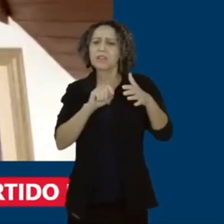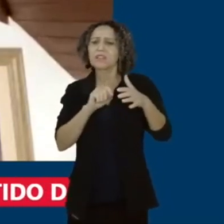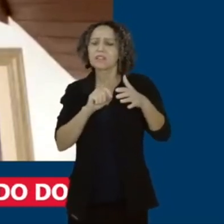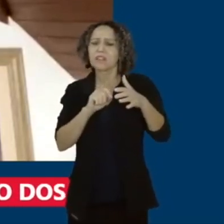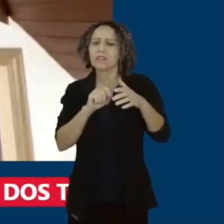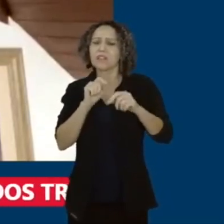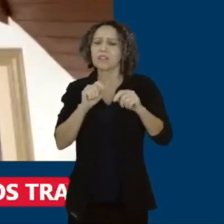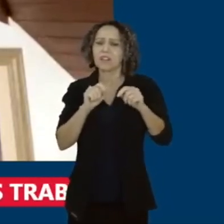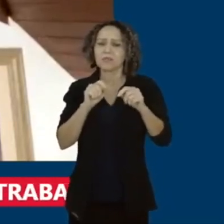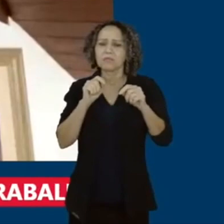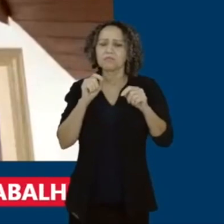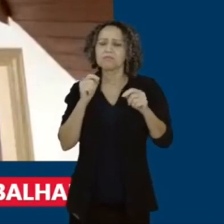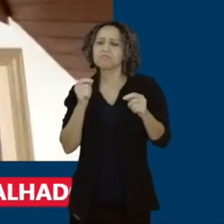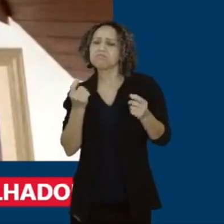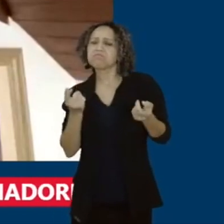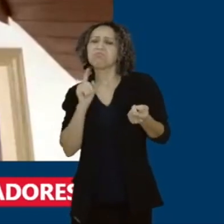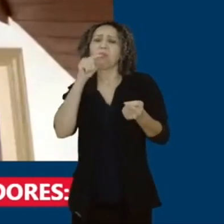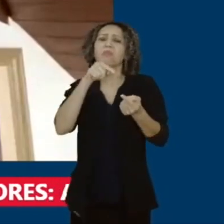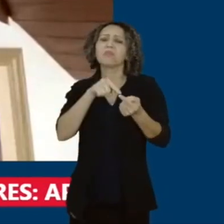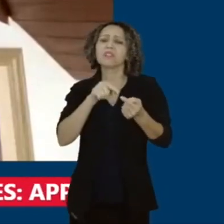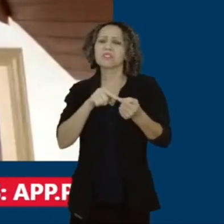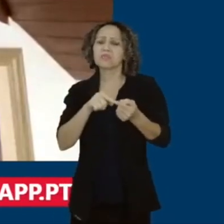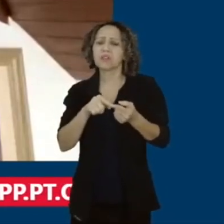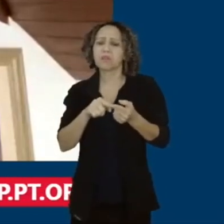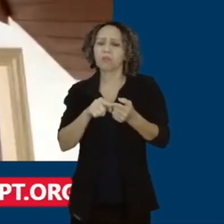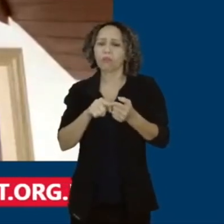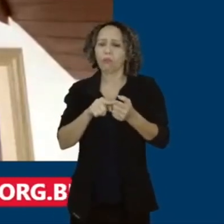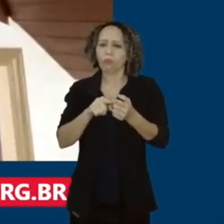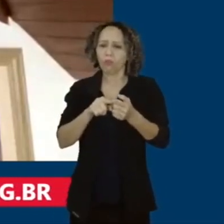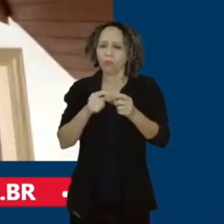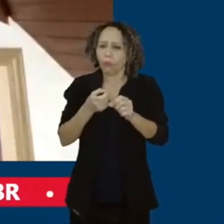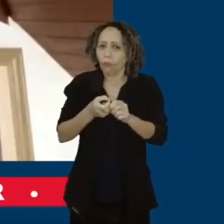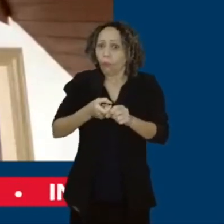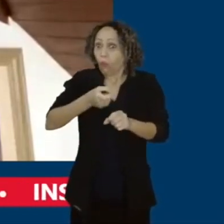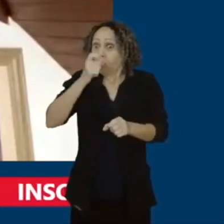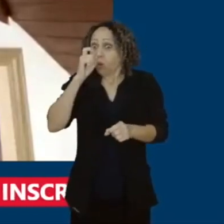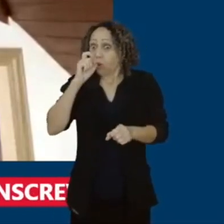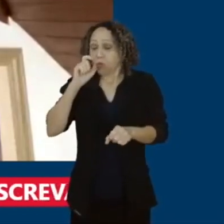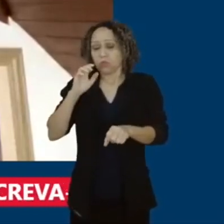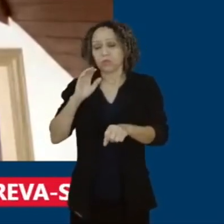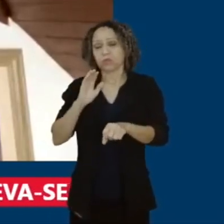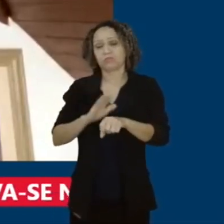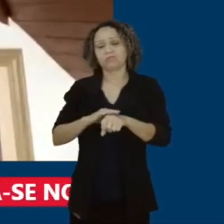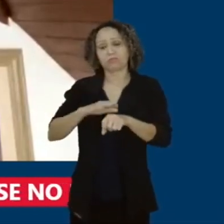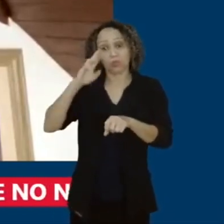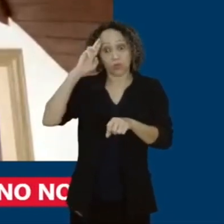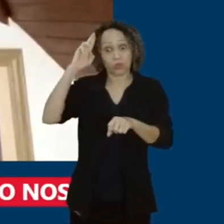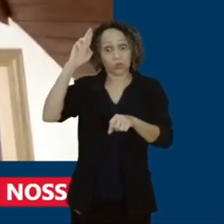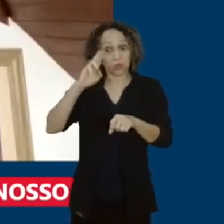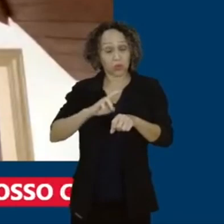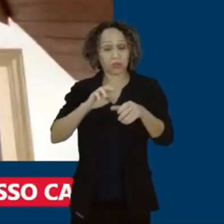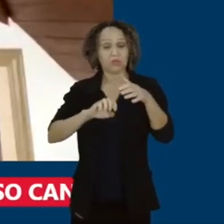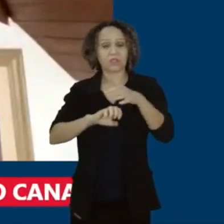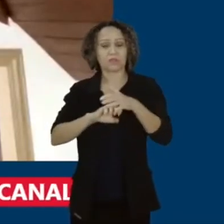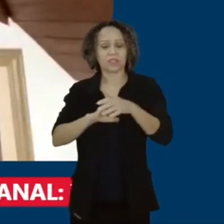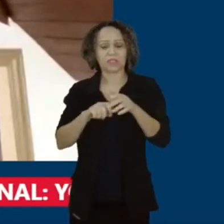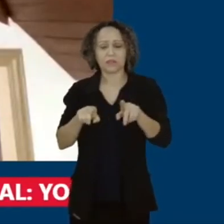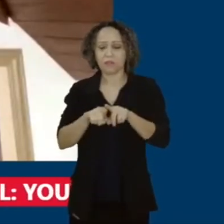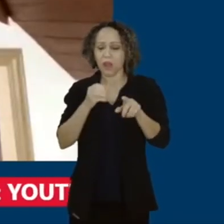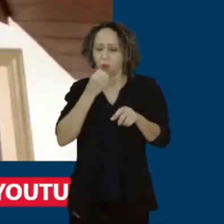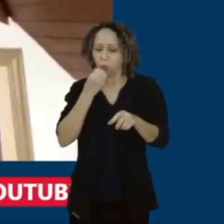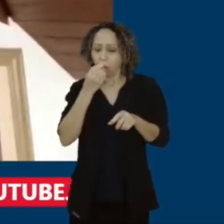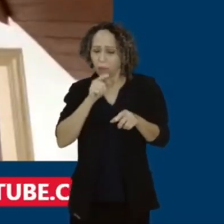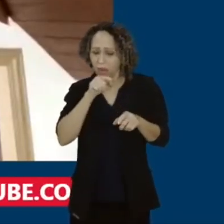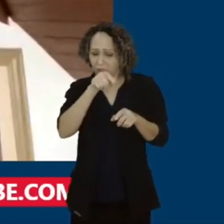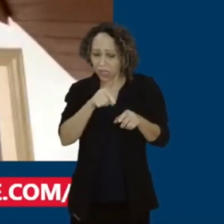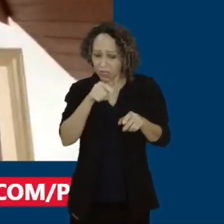única preocupação o lucro dos seus acionistas e não o benefício da população. Então, nós vemos erros nessa